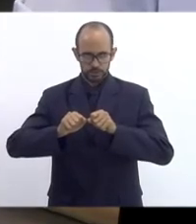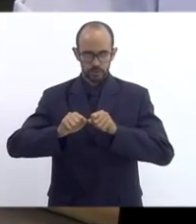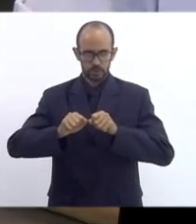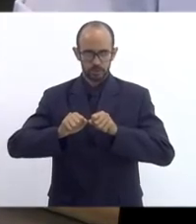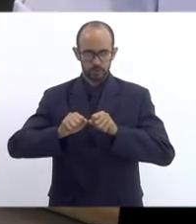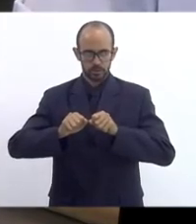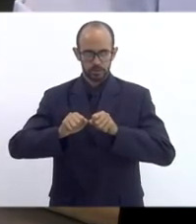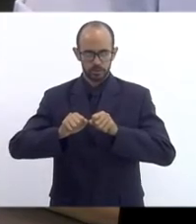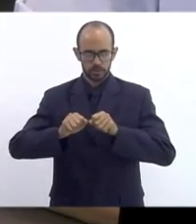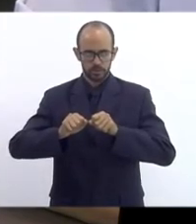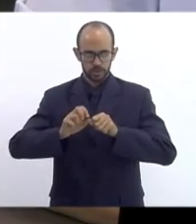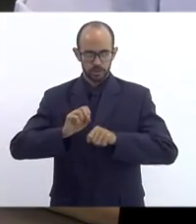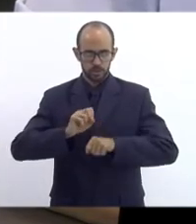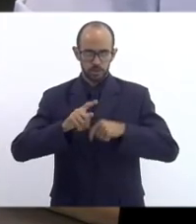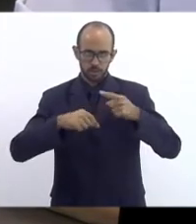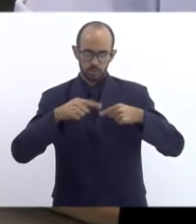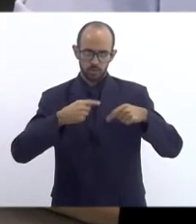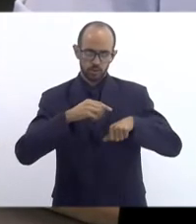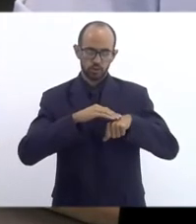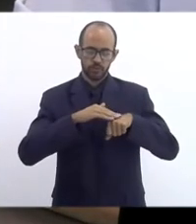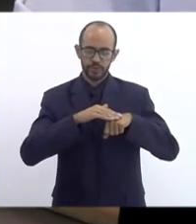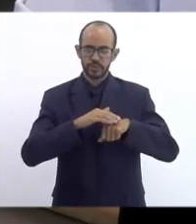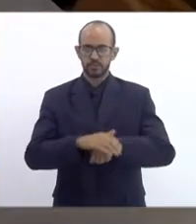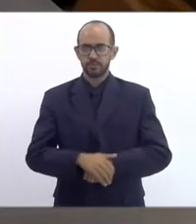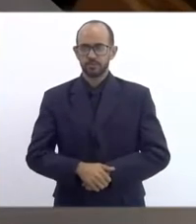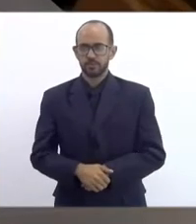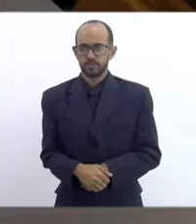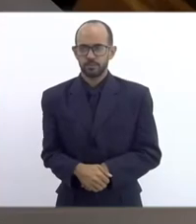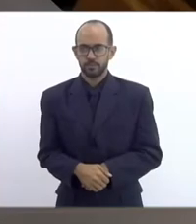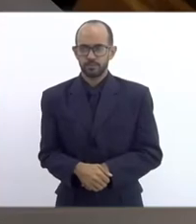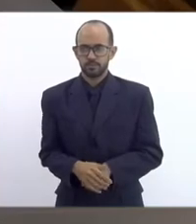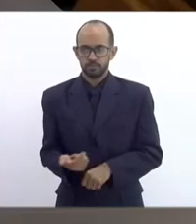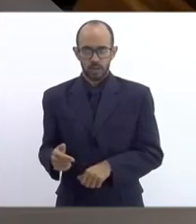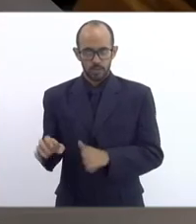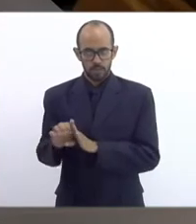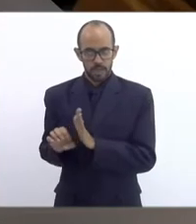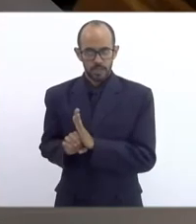Tá bom, vamos conversar. Não tem emenda.